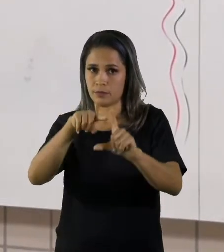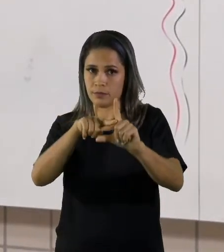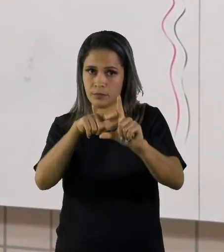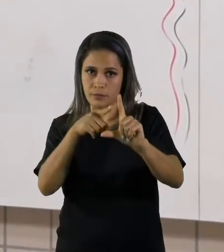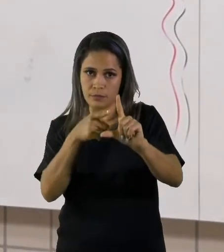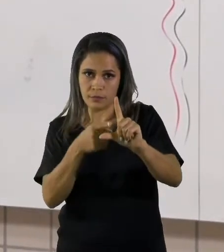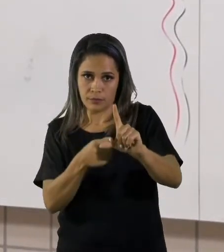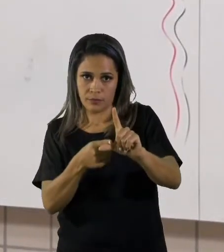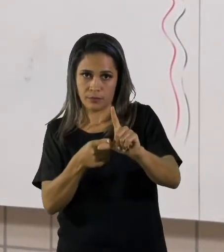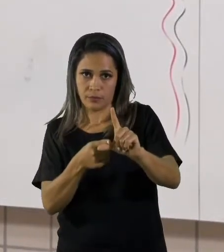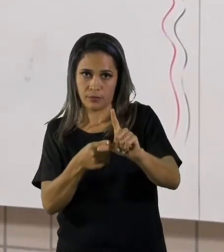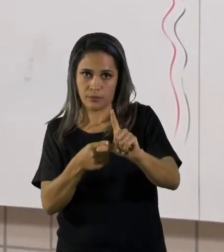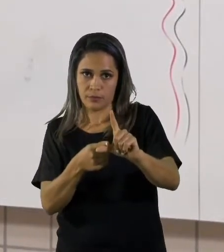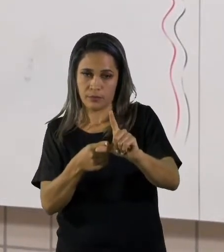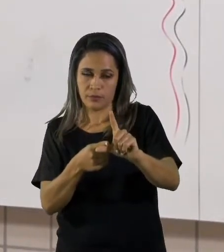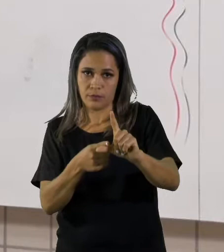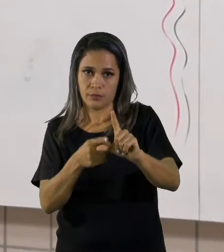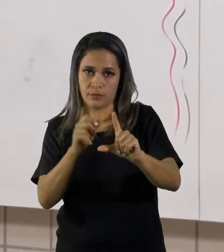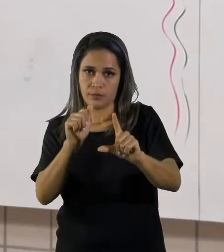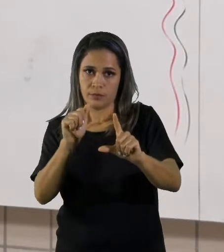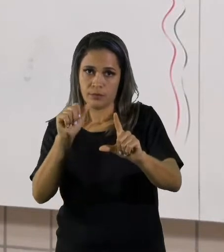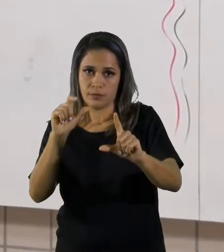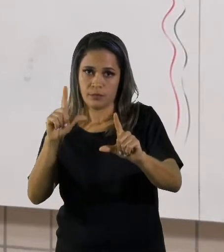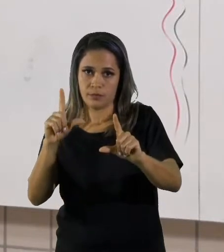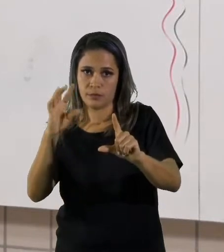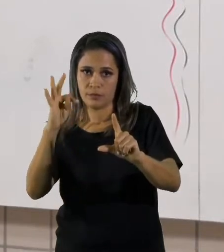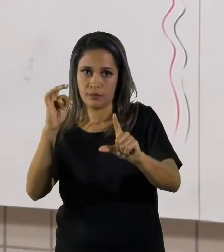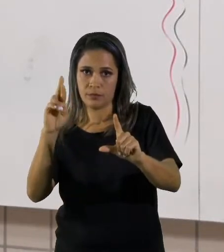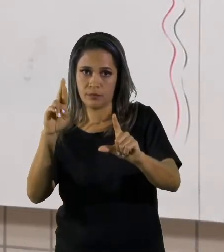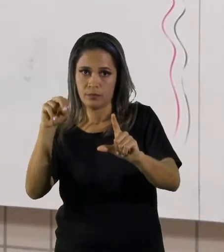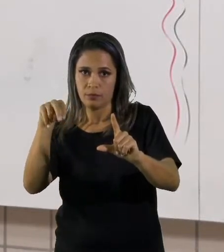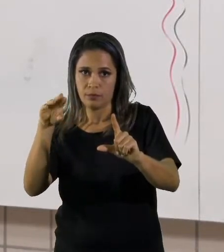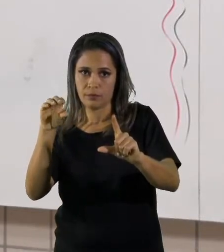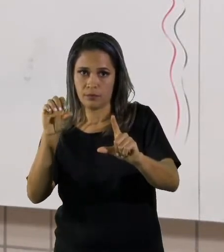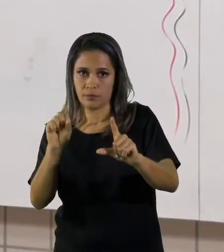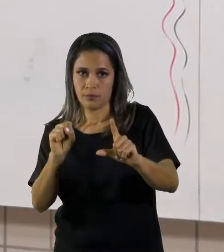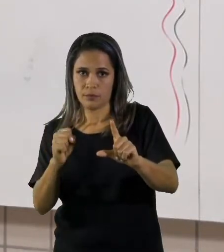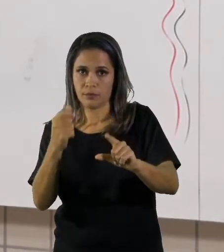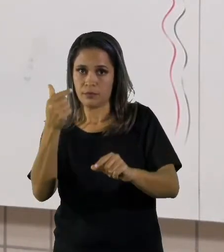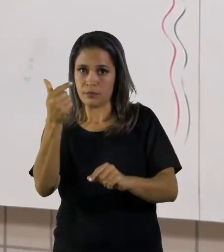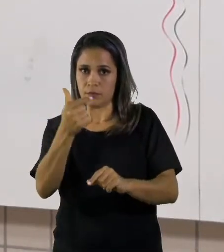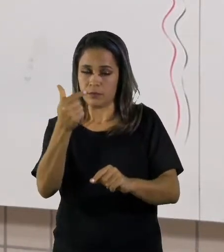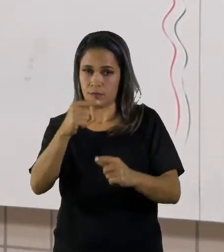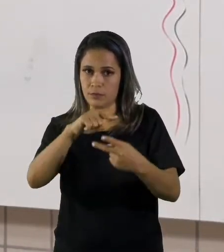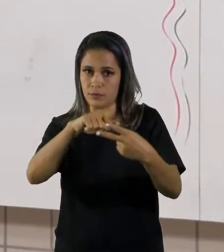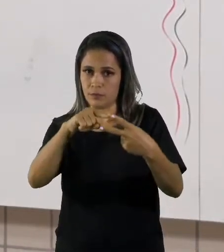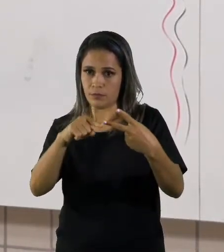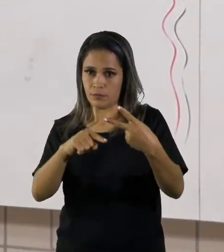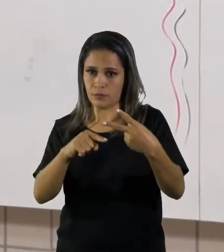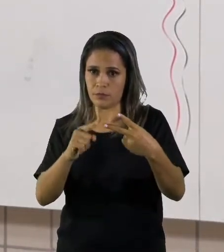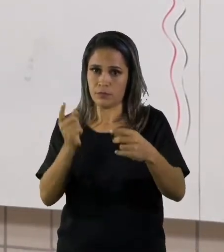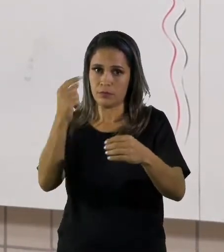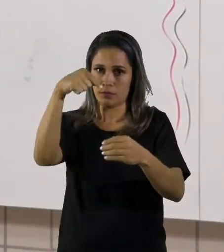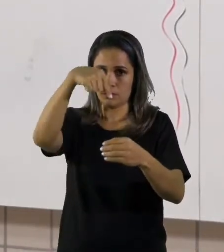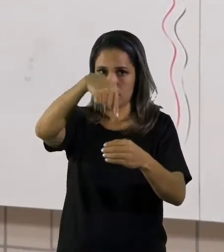de ângulos alternos, eu tenho duas possibilidades. Alternos internos.